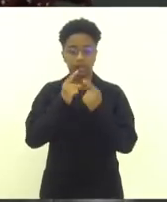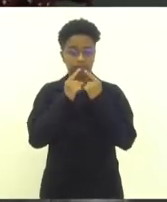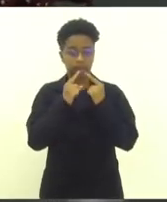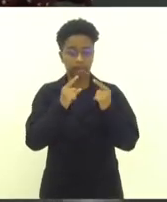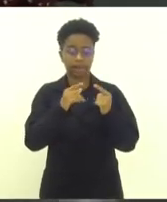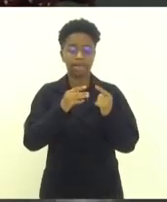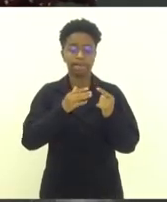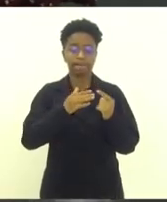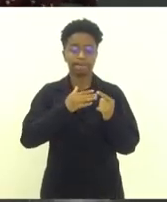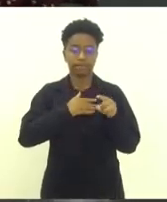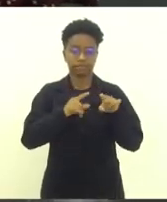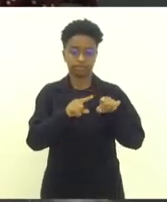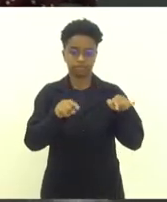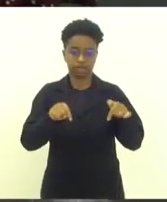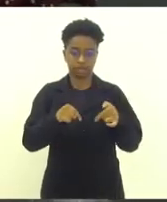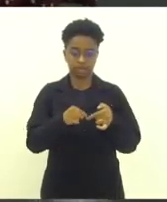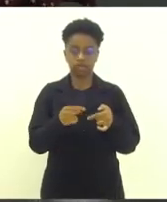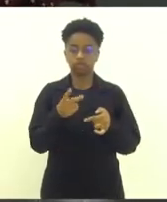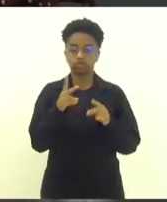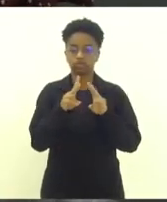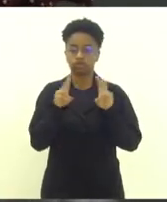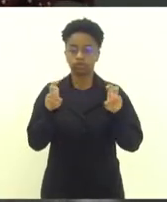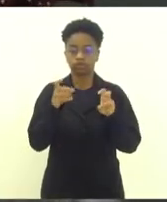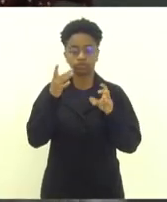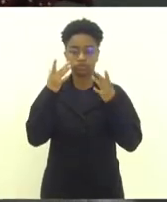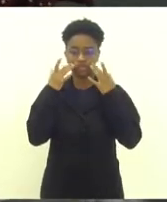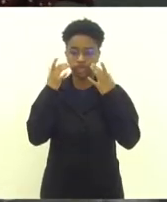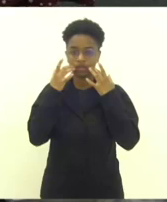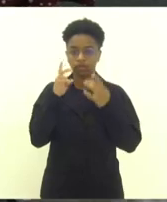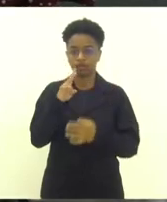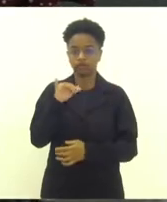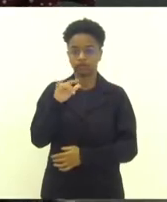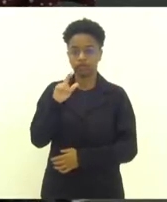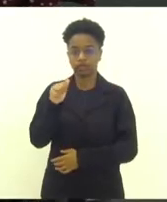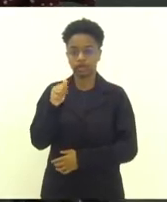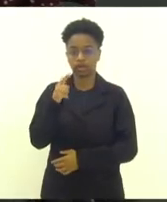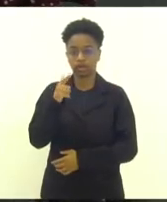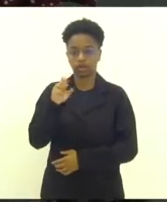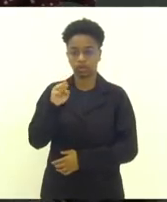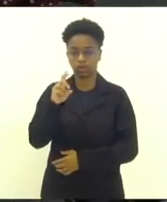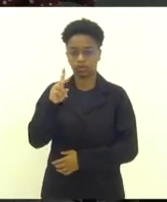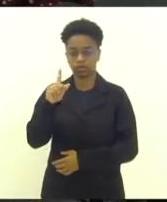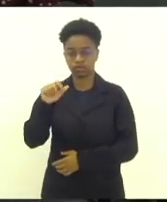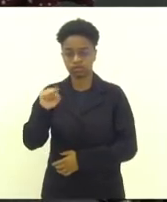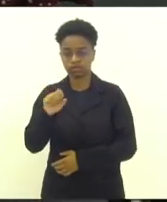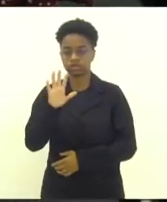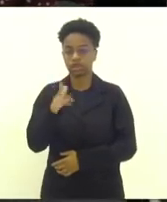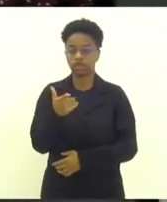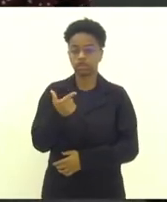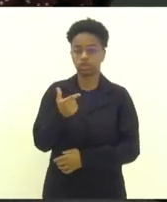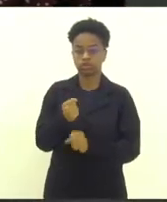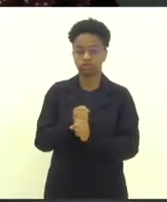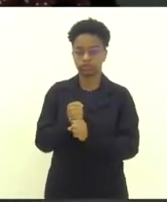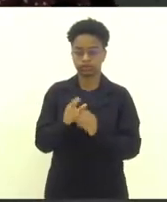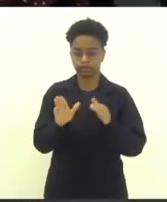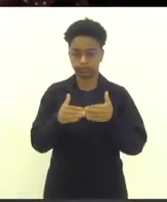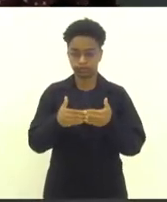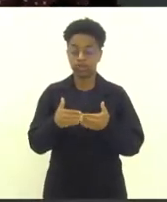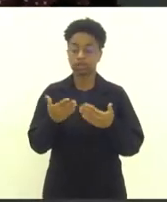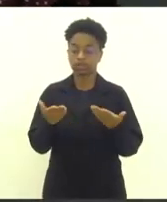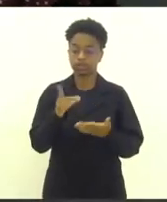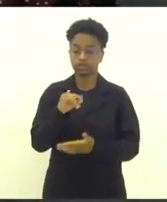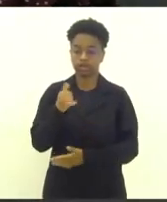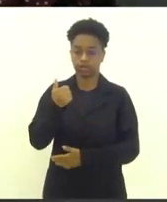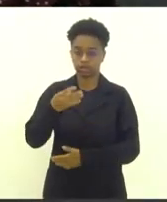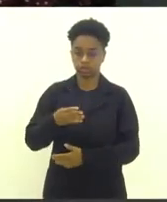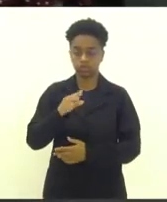amigos de Copacabana sobre o teatro Villa Lobos que tá 12 anos fechados no dia 14 de junho eu prontamente fui a secretaria de